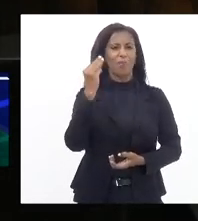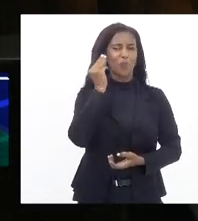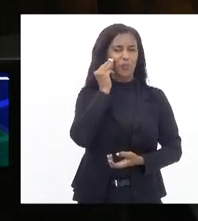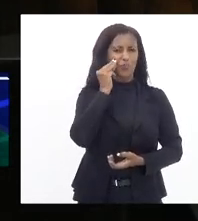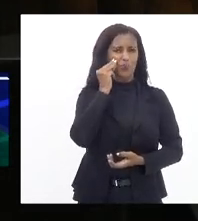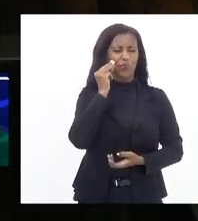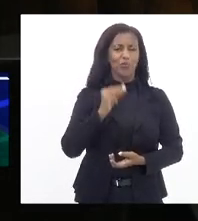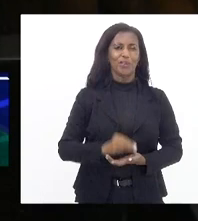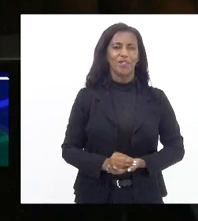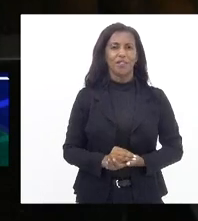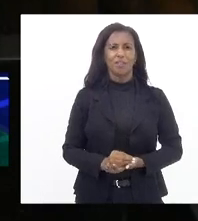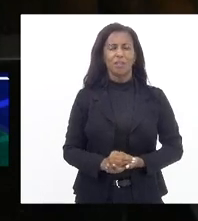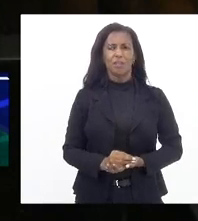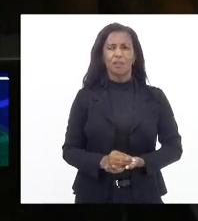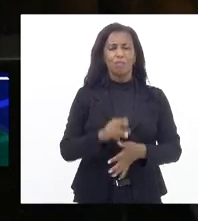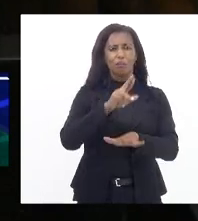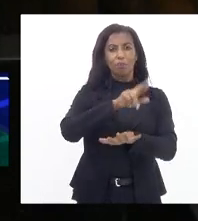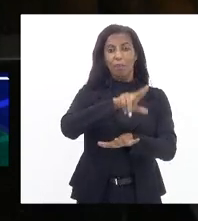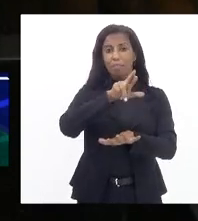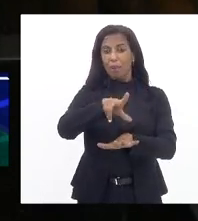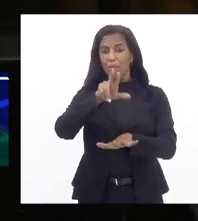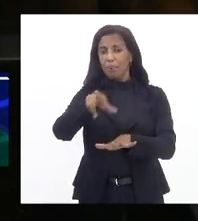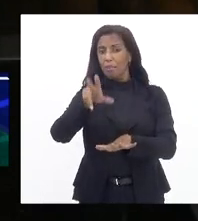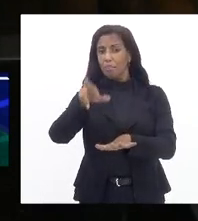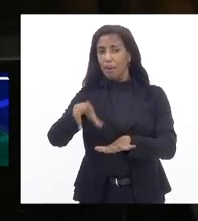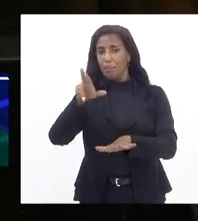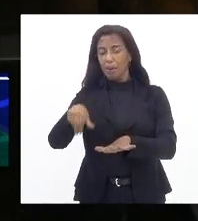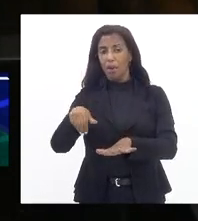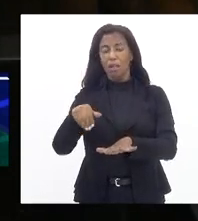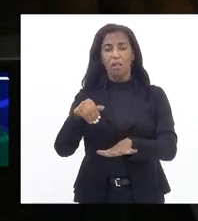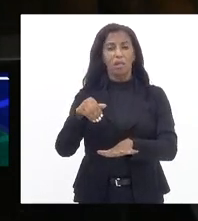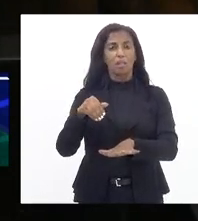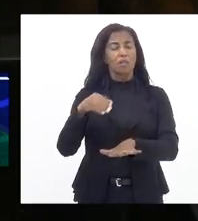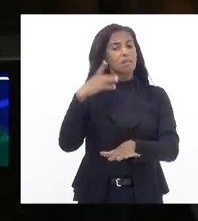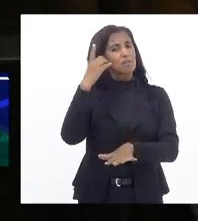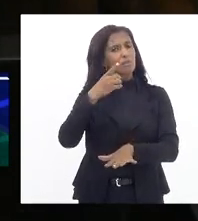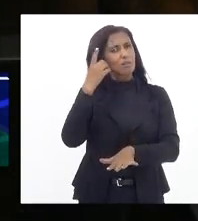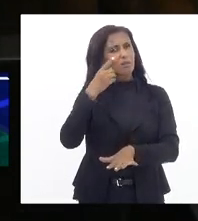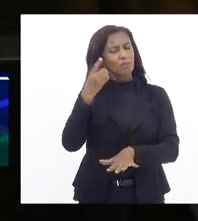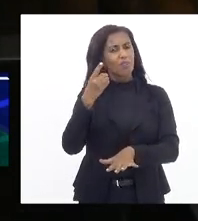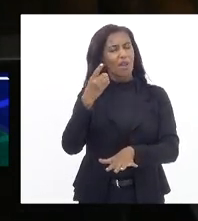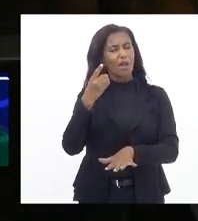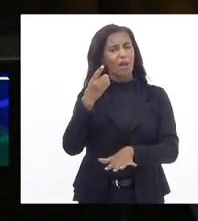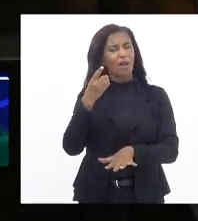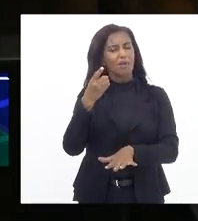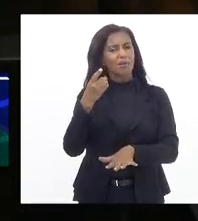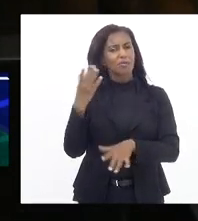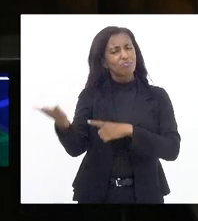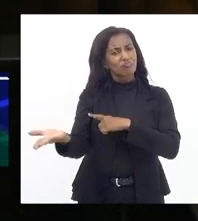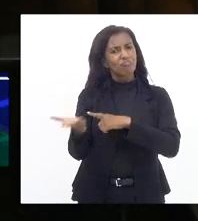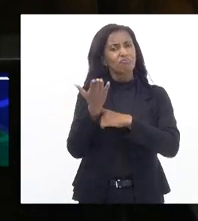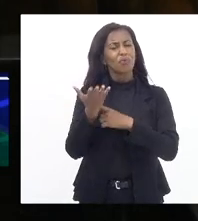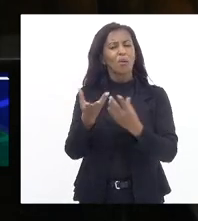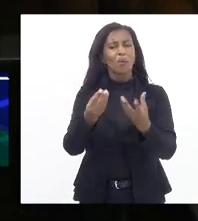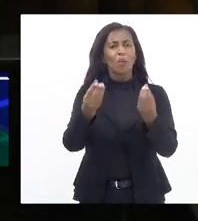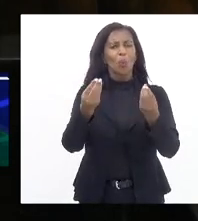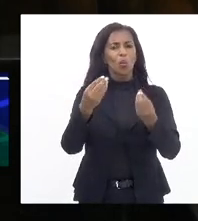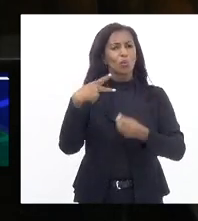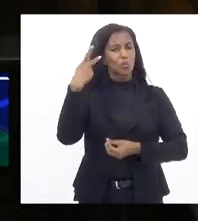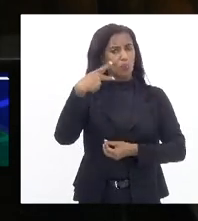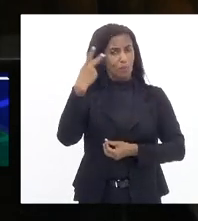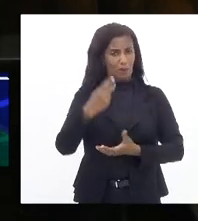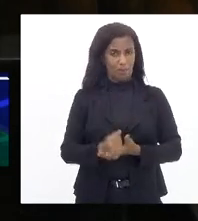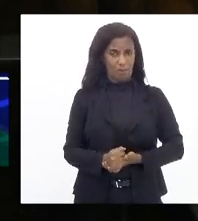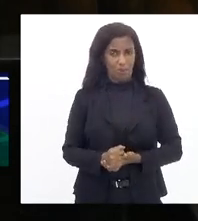Francisco, são deputadas e são mandatos que enriquecem muito o nosso parlamento. E que, de fato, tem